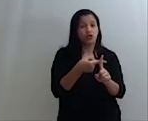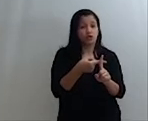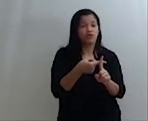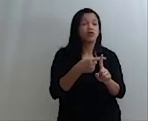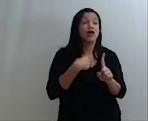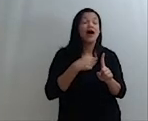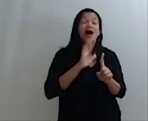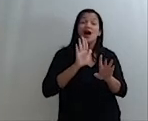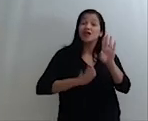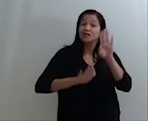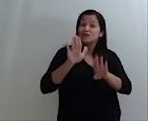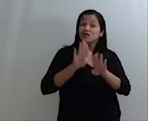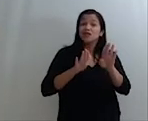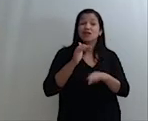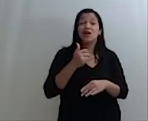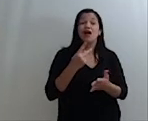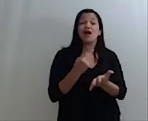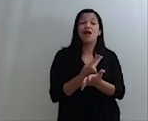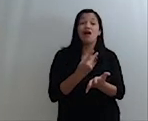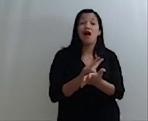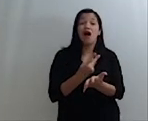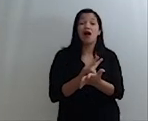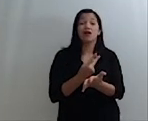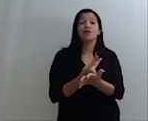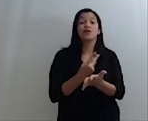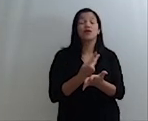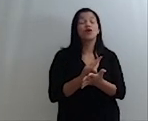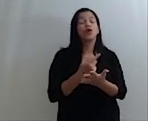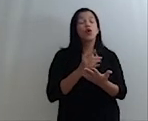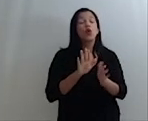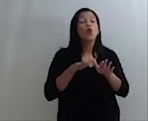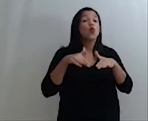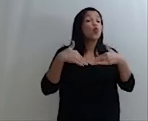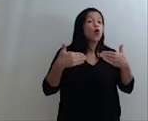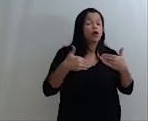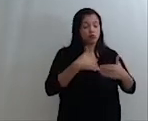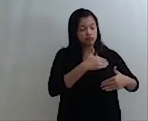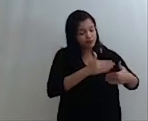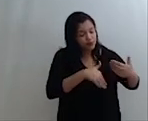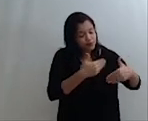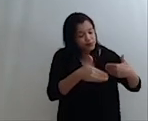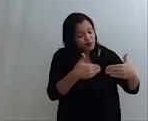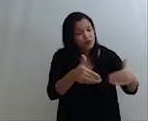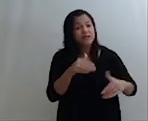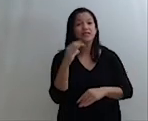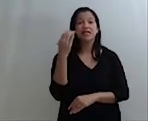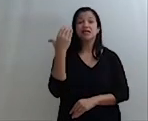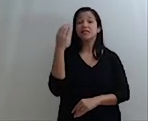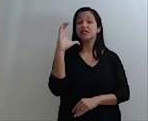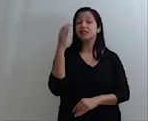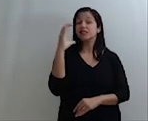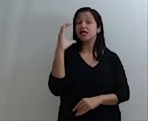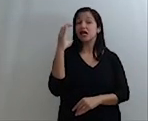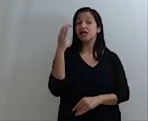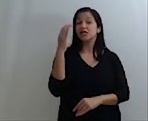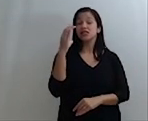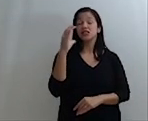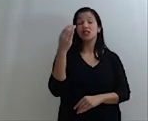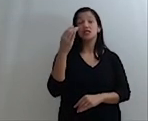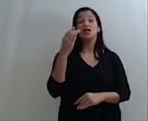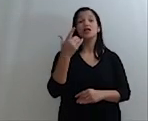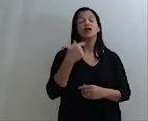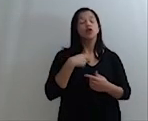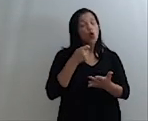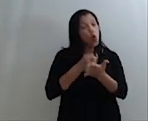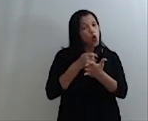né Quais foram os avanços científicos das últimas décadas eh que nos obrigam a fazer uma releitura